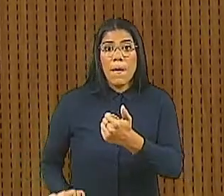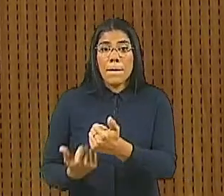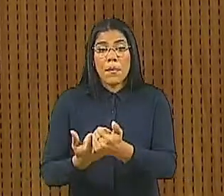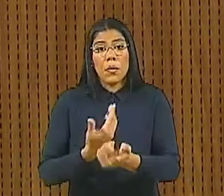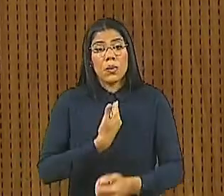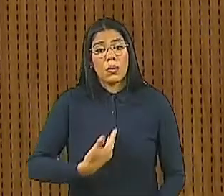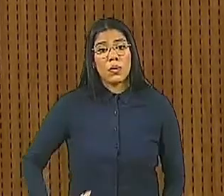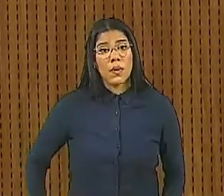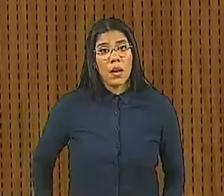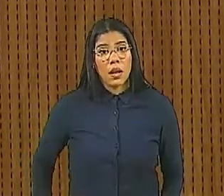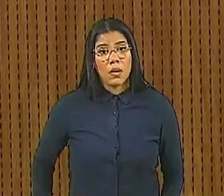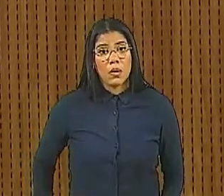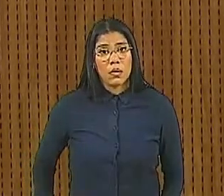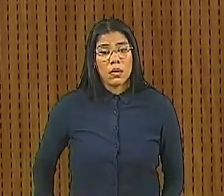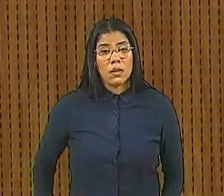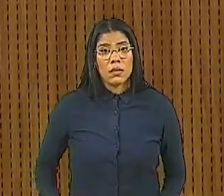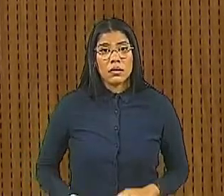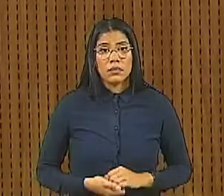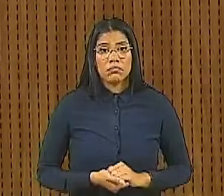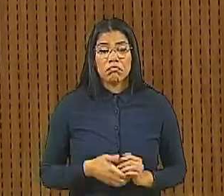governamental, inclusive.